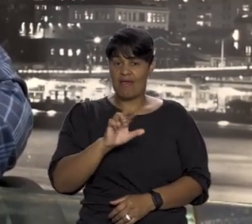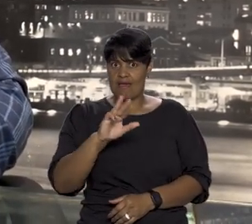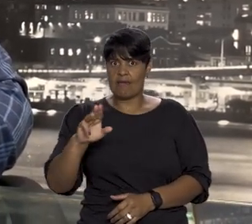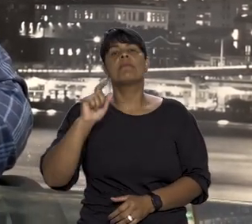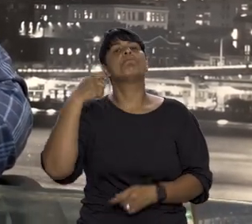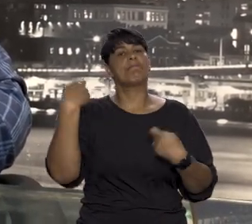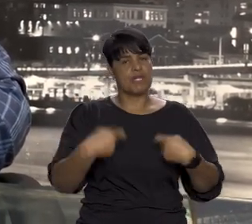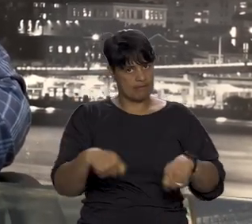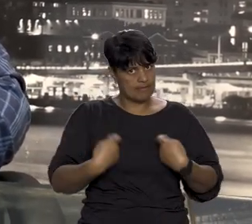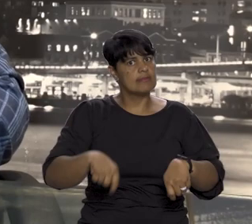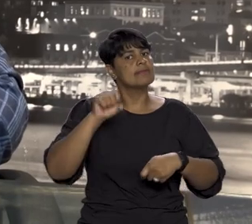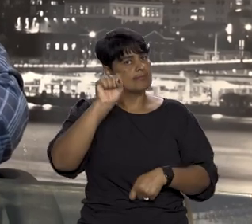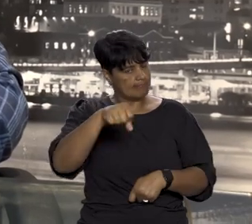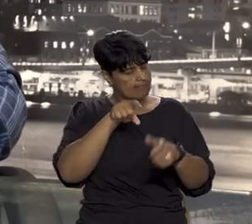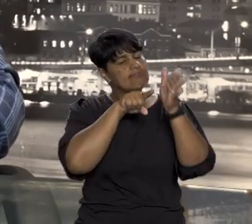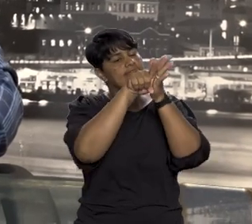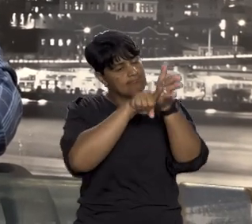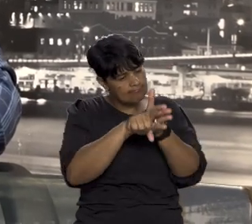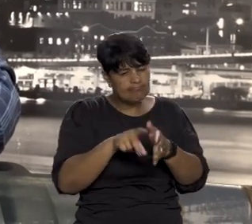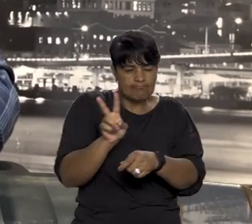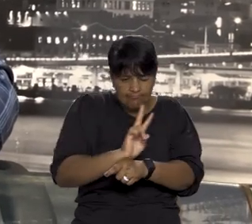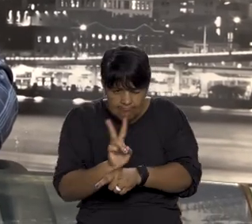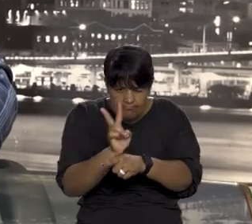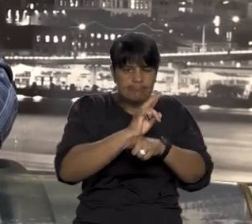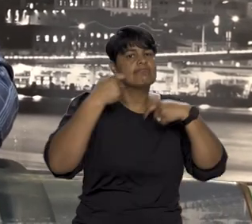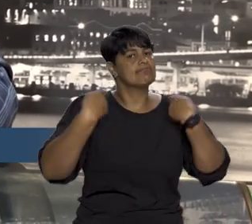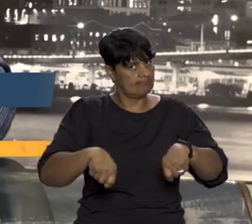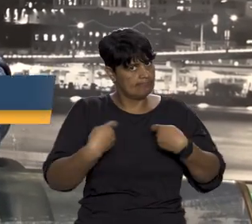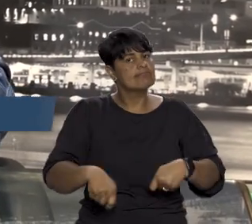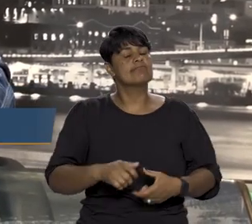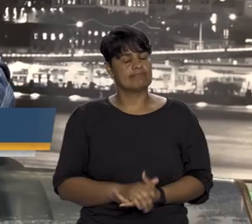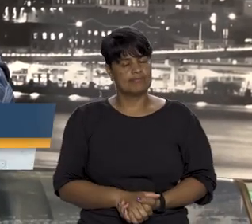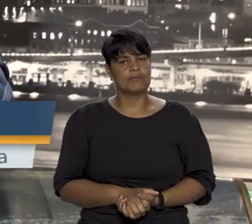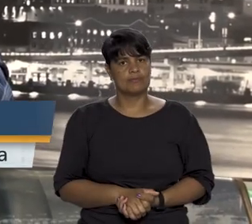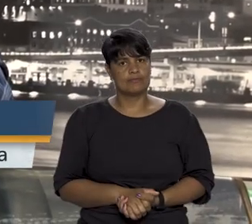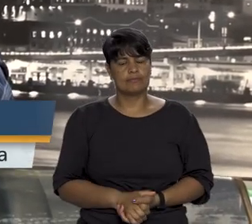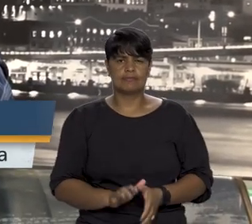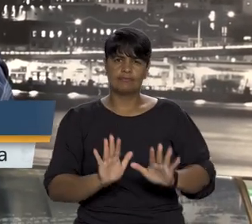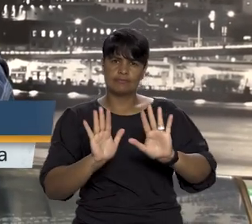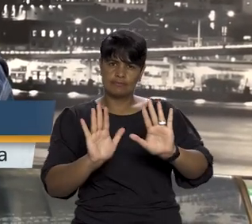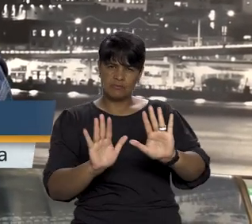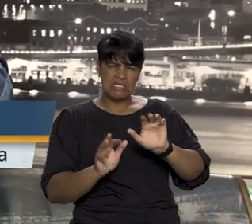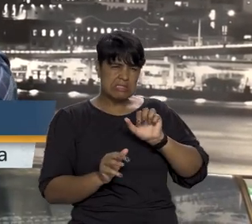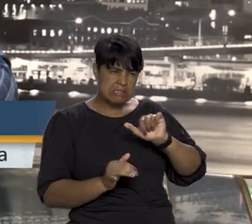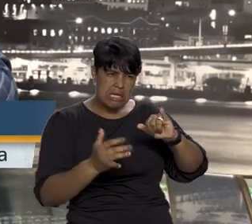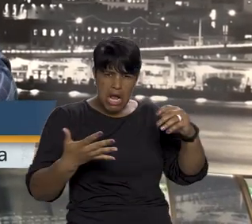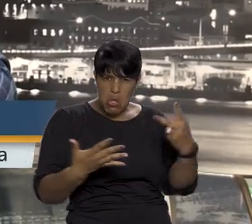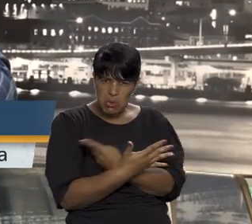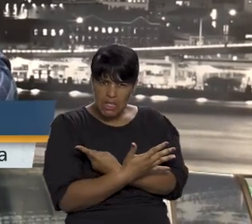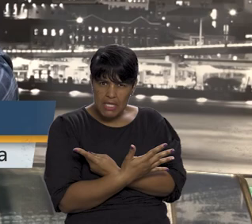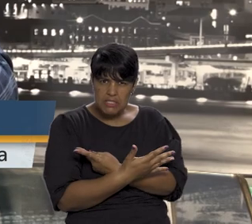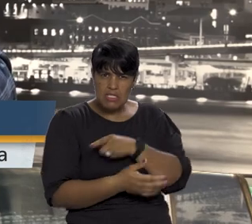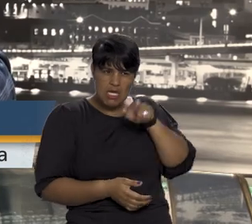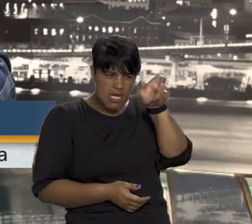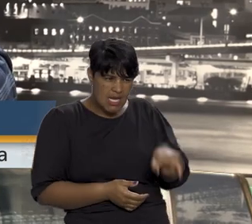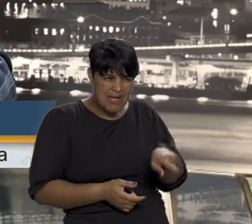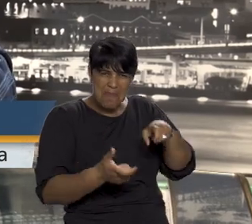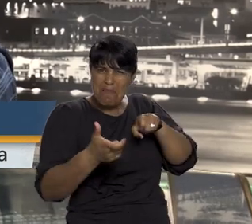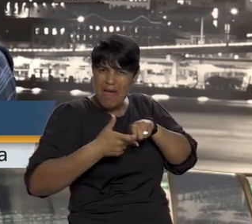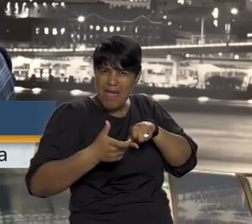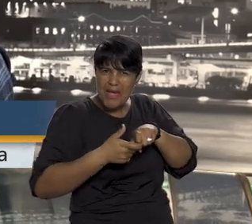É sim de fiscalizar o exercício ético da Medicina sempre chegar ao terreno alguma notícia de uma prática